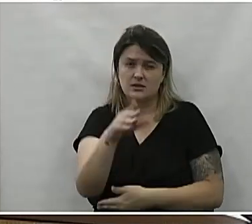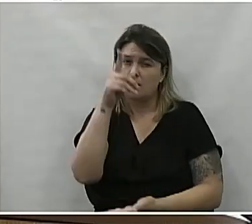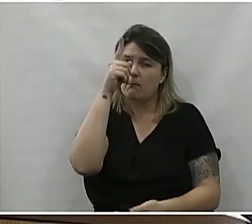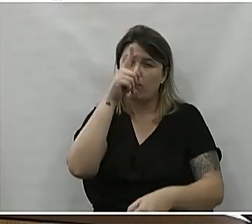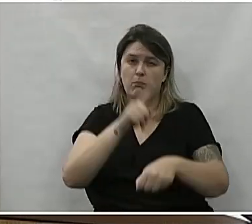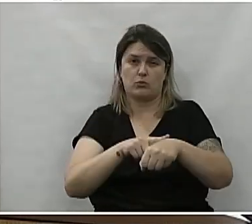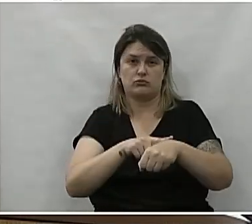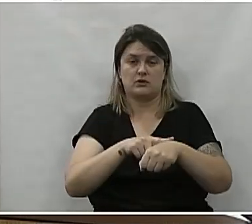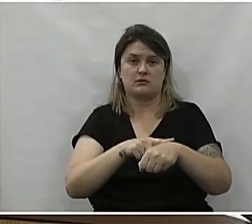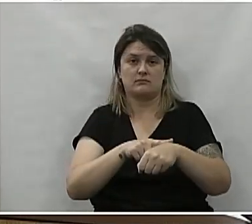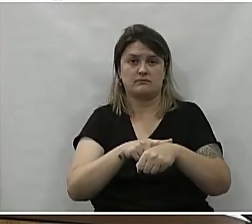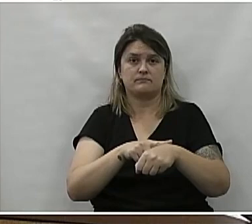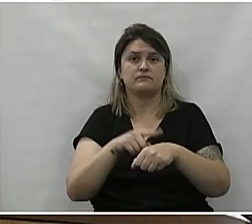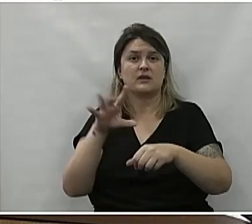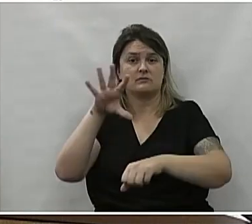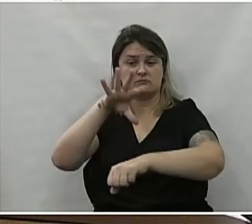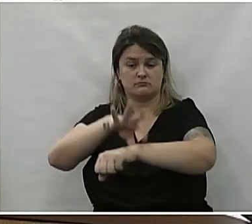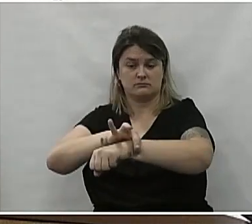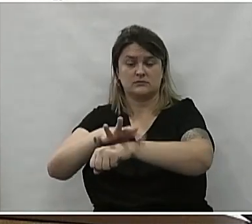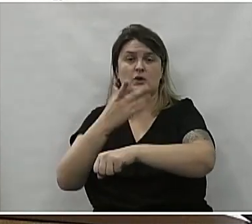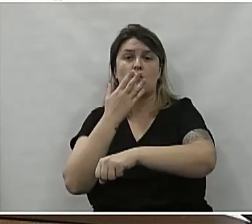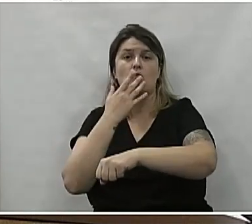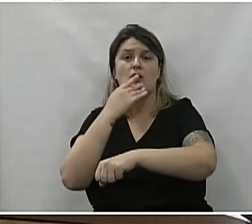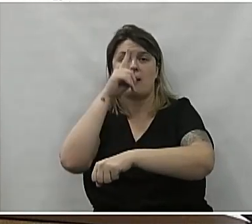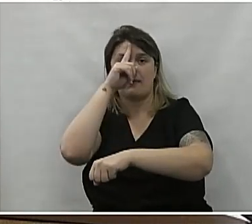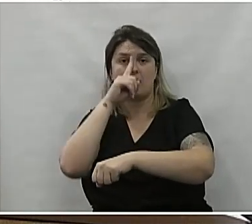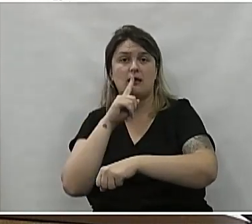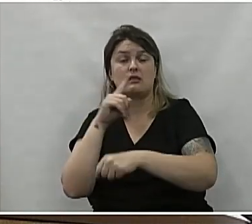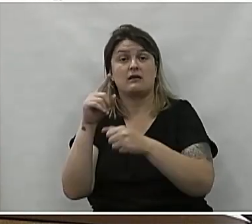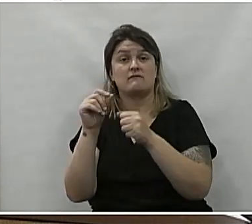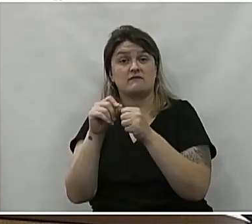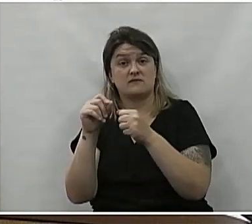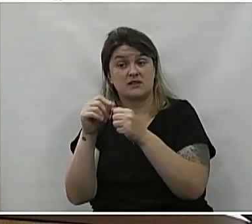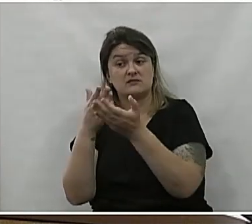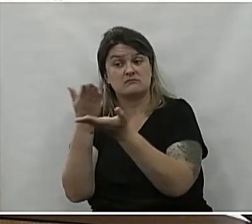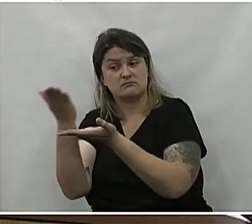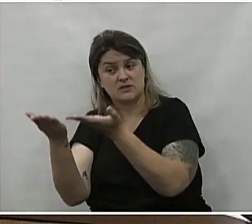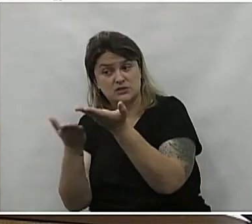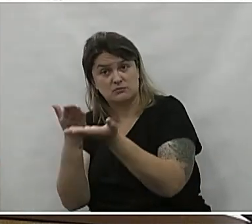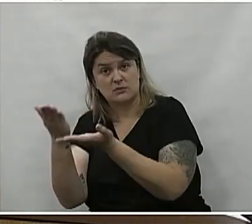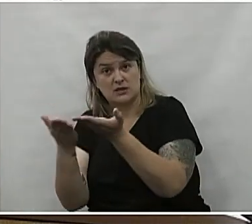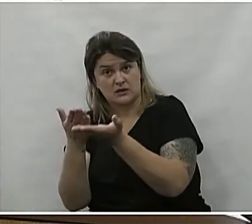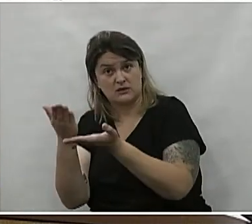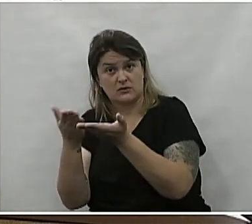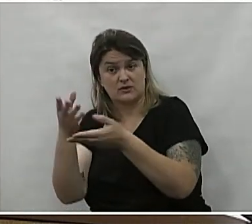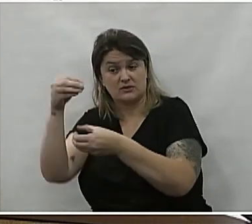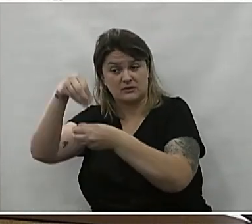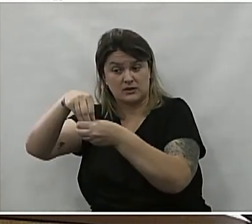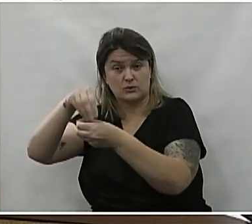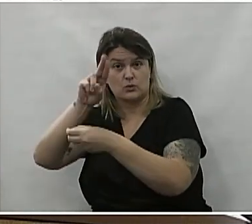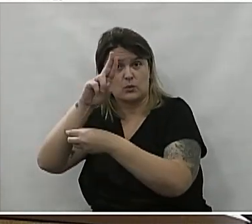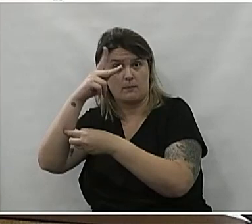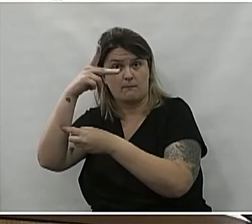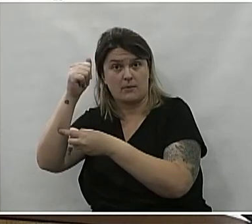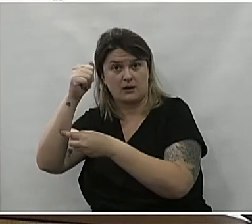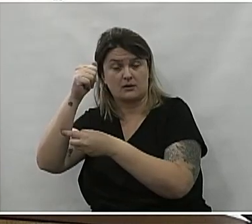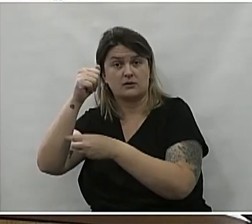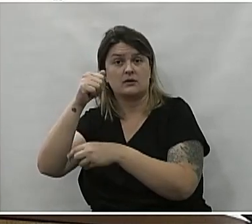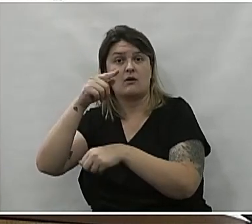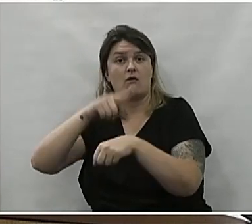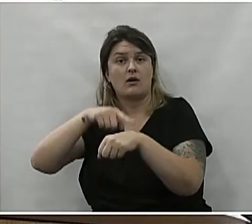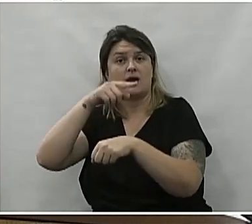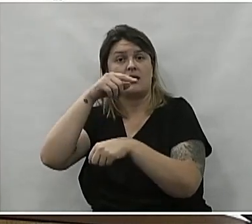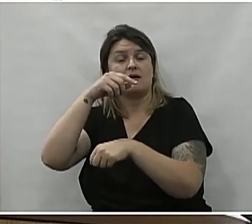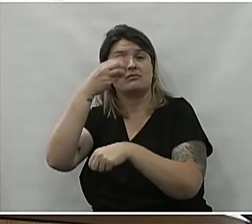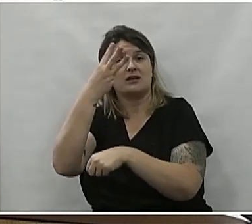Sendo prontamente Classificada Na cor amarela Iniciado atendimento Por parte Na parte interna Da UPA Às 15h34